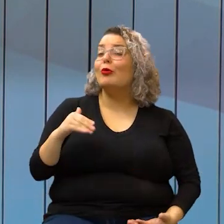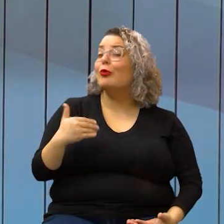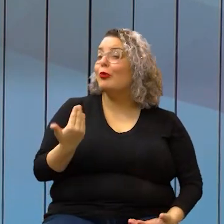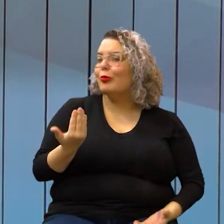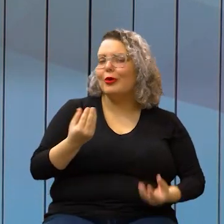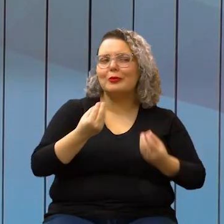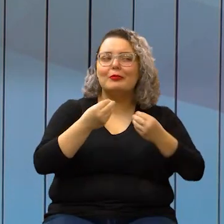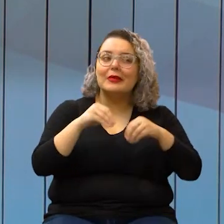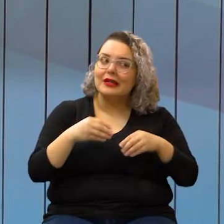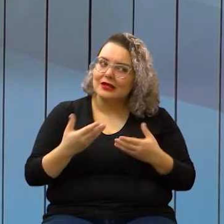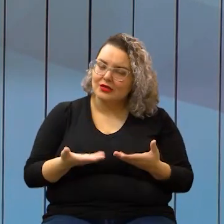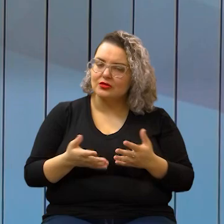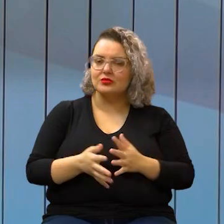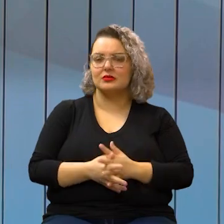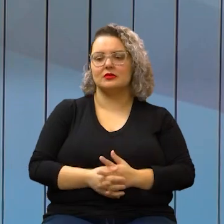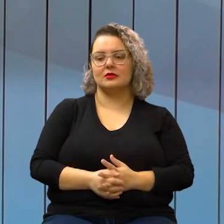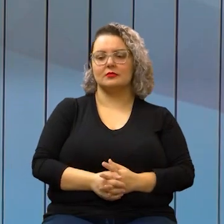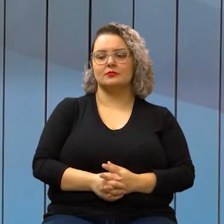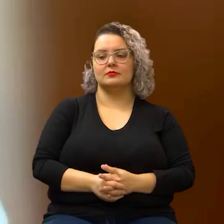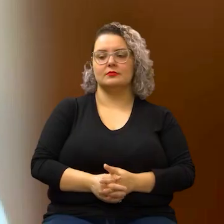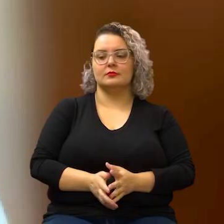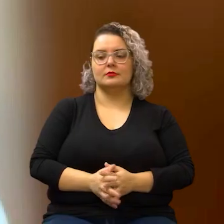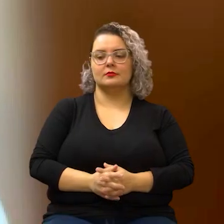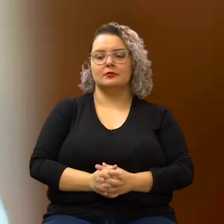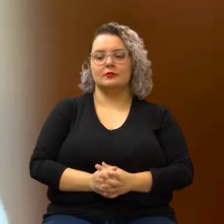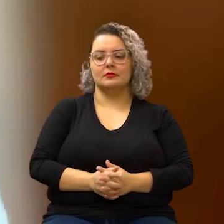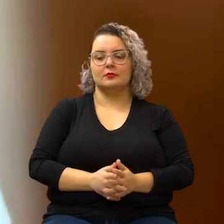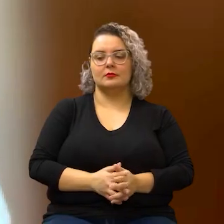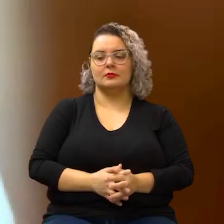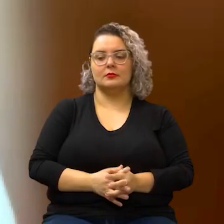Quando isso é prejudicial?